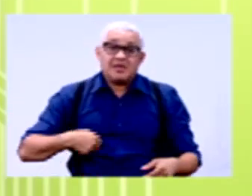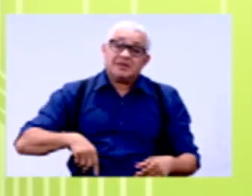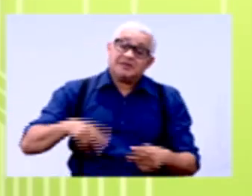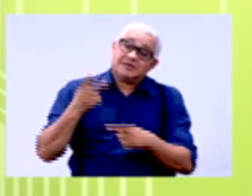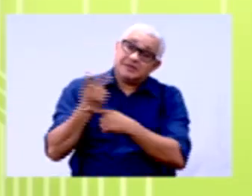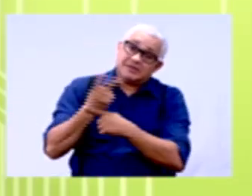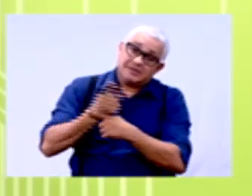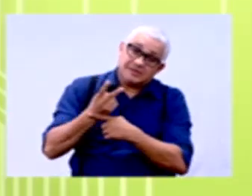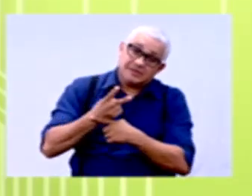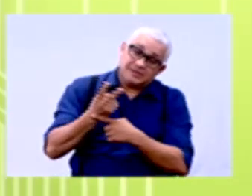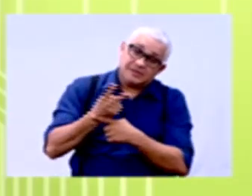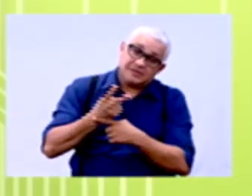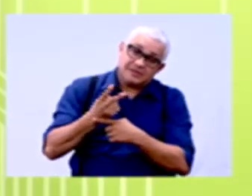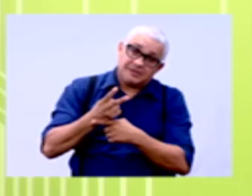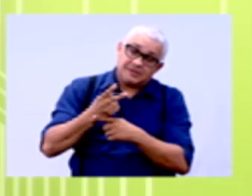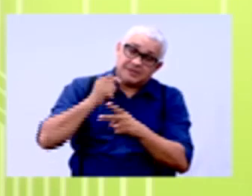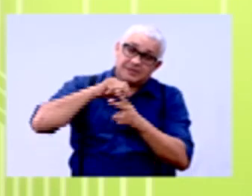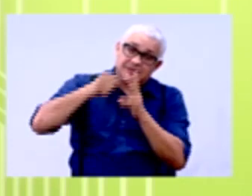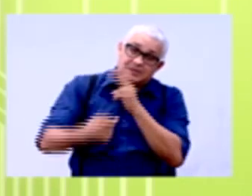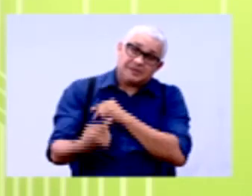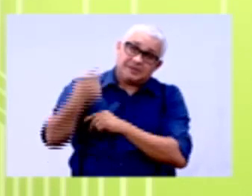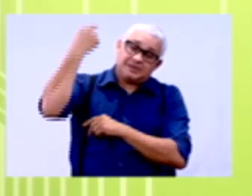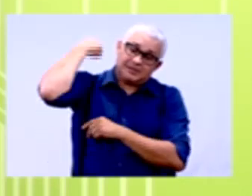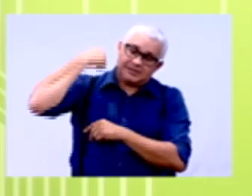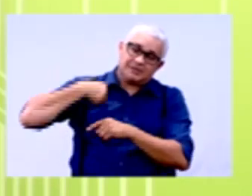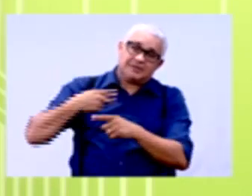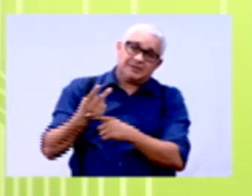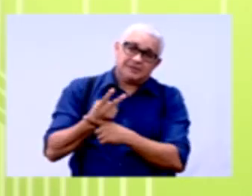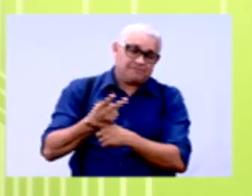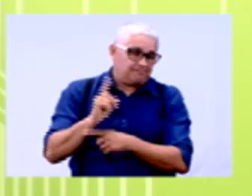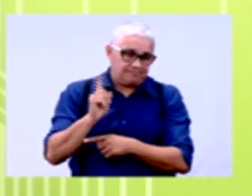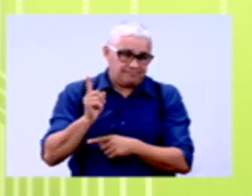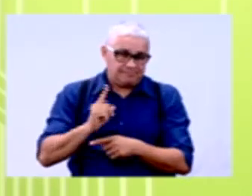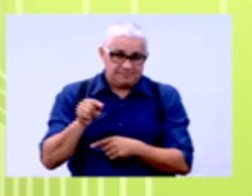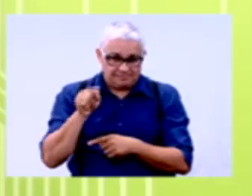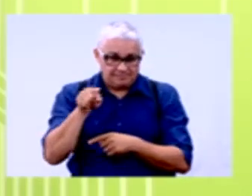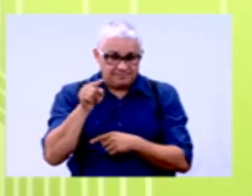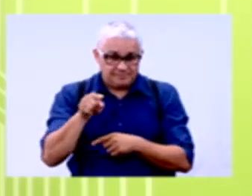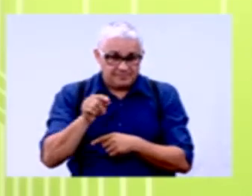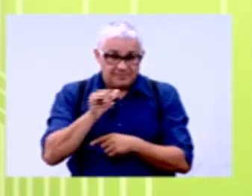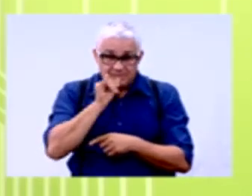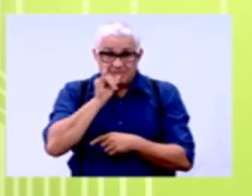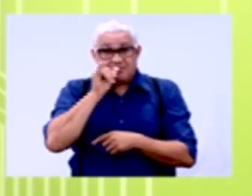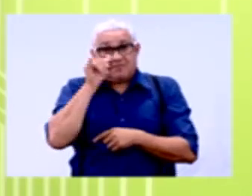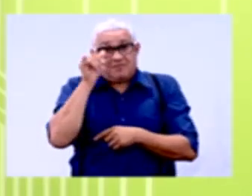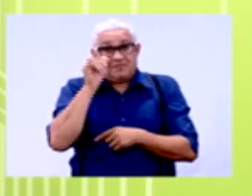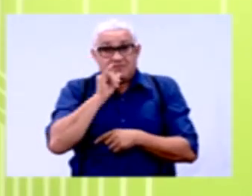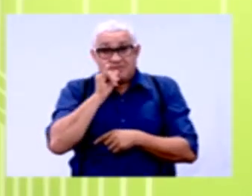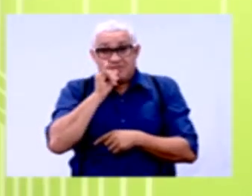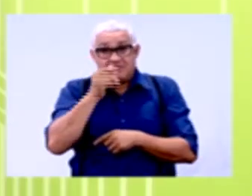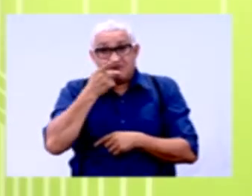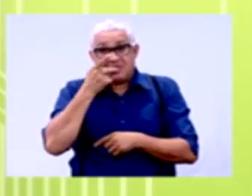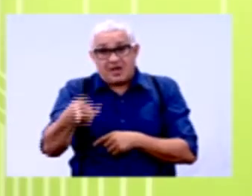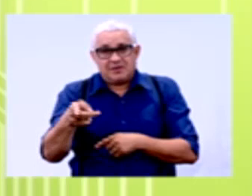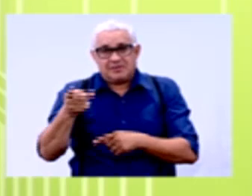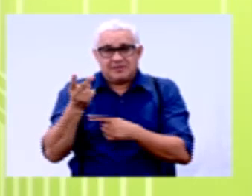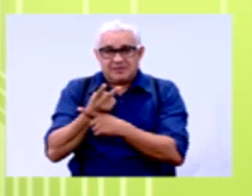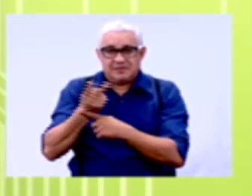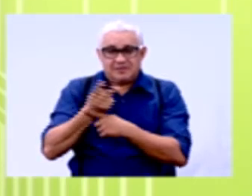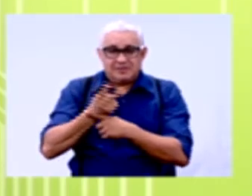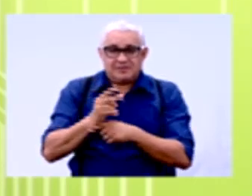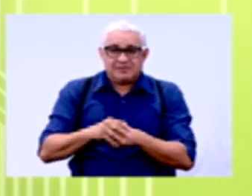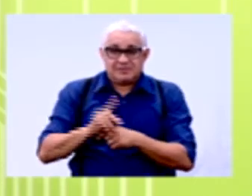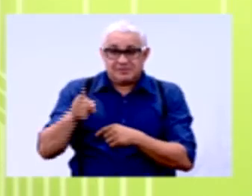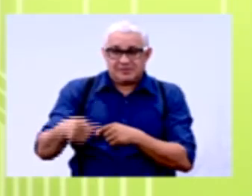estava procurando há 2 meses atrás, né? Não, na realidade você disse que você estava procurando, né? E no final